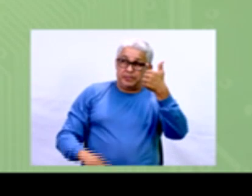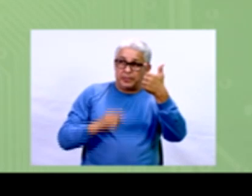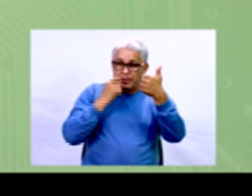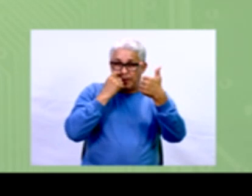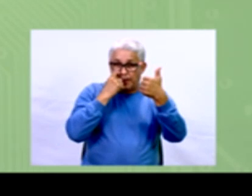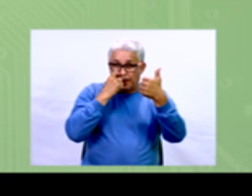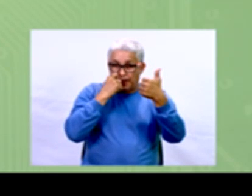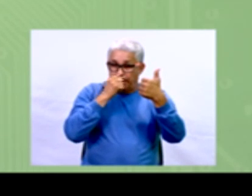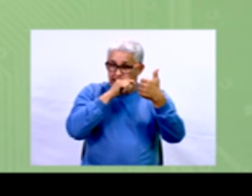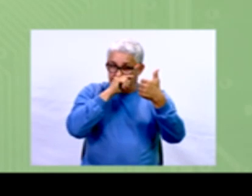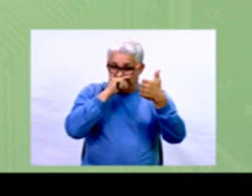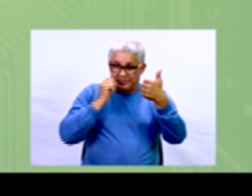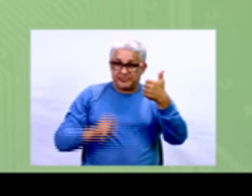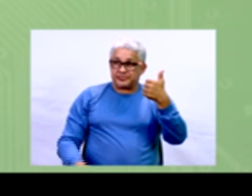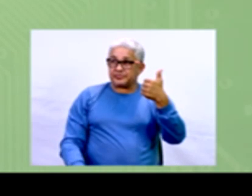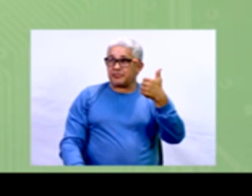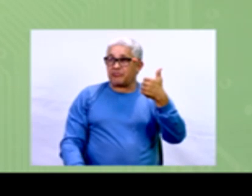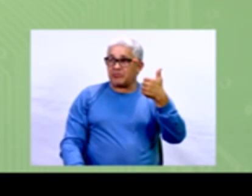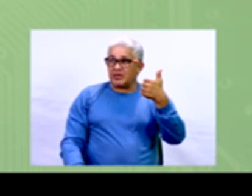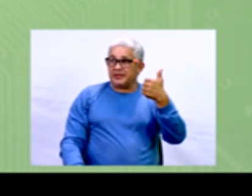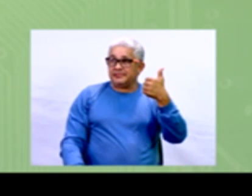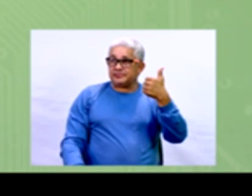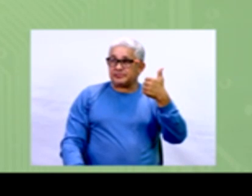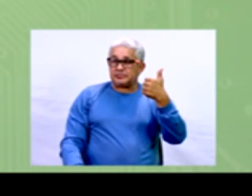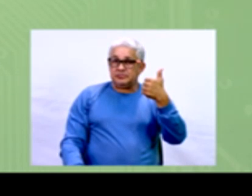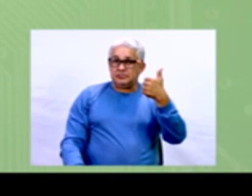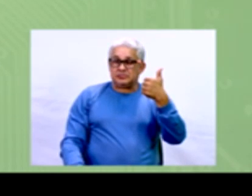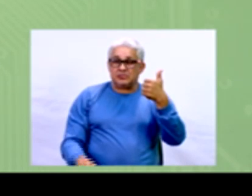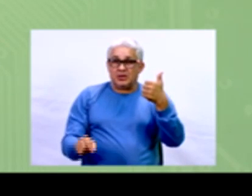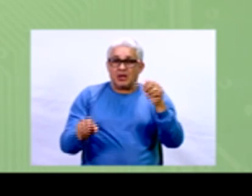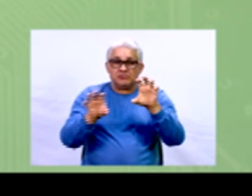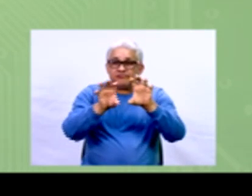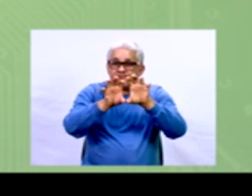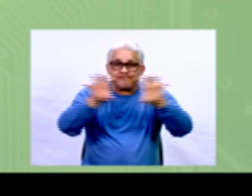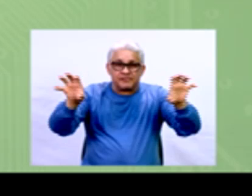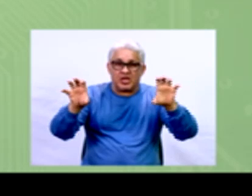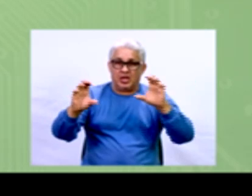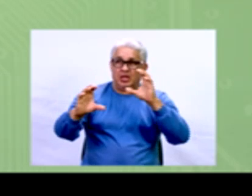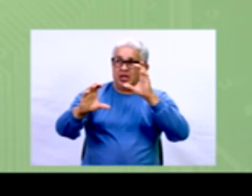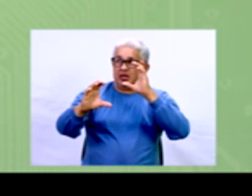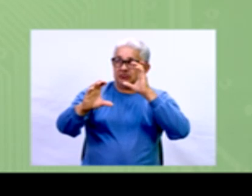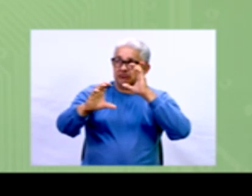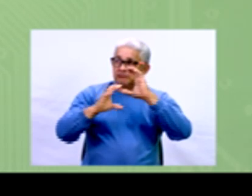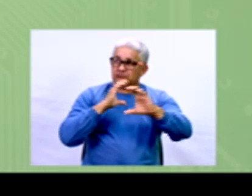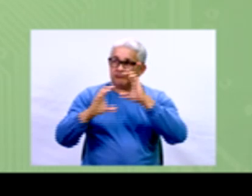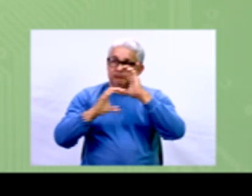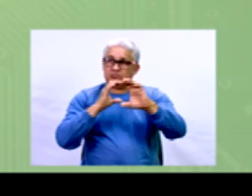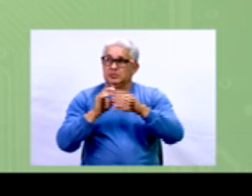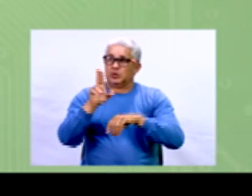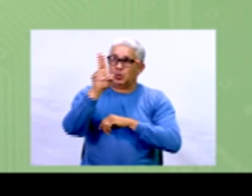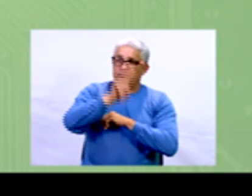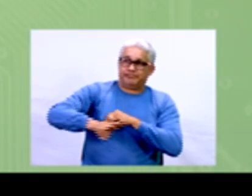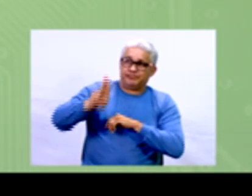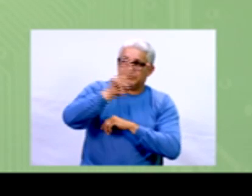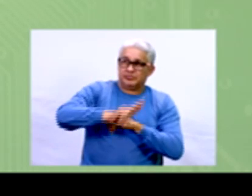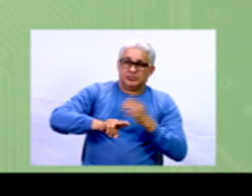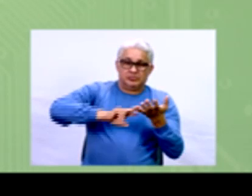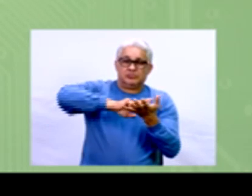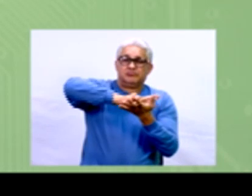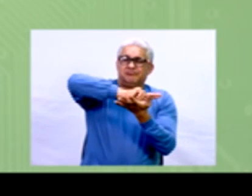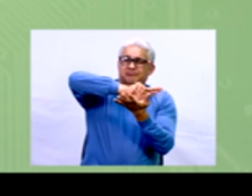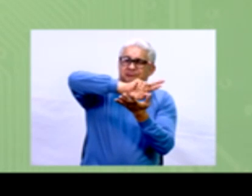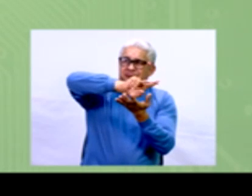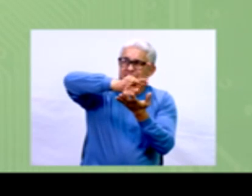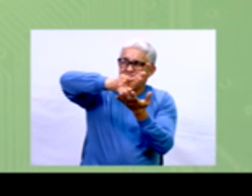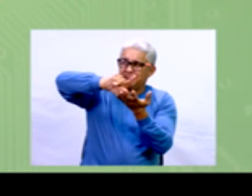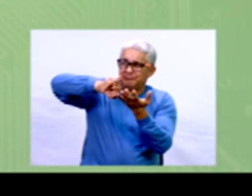através da Enciclopédia Larousse Cultural, que ela fala o seguinte: a multimídia é a forma de comunicação